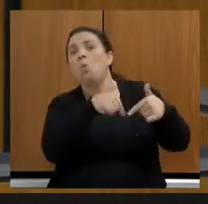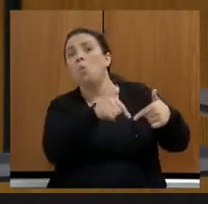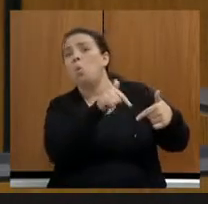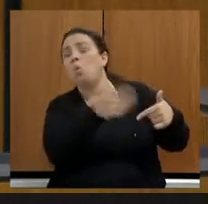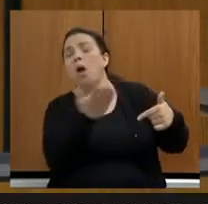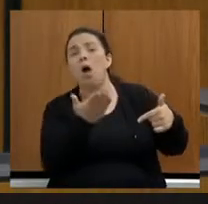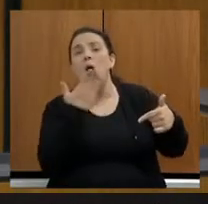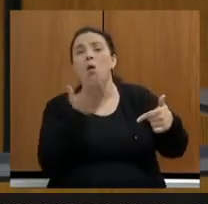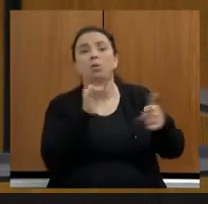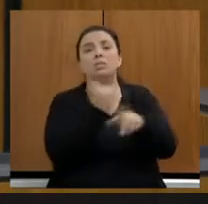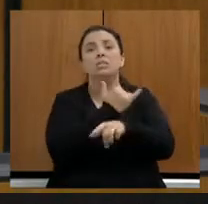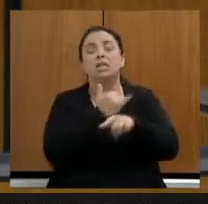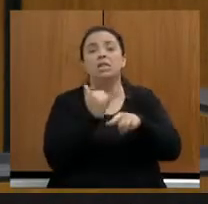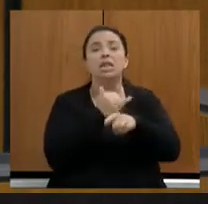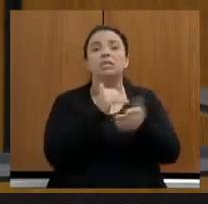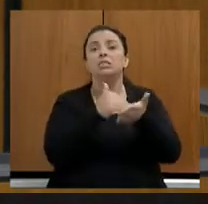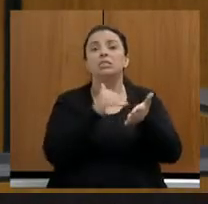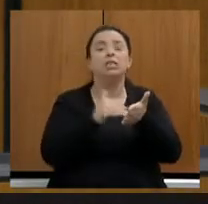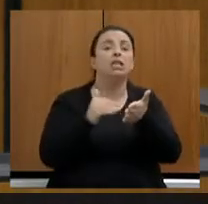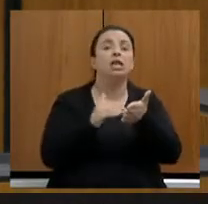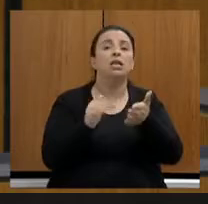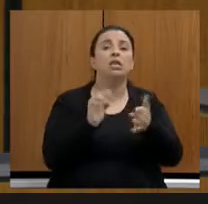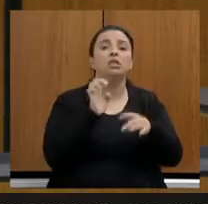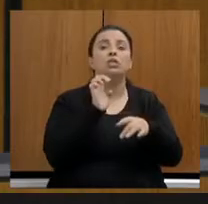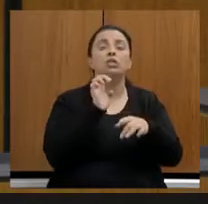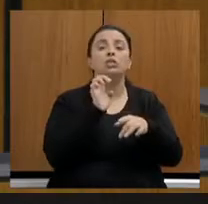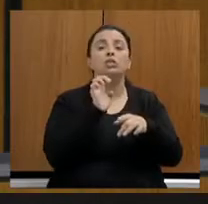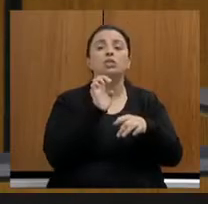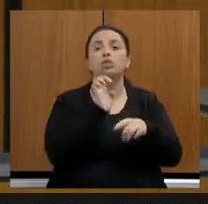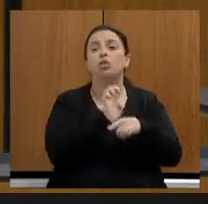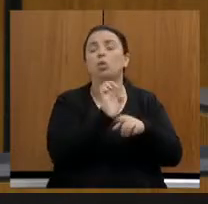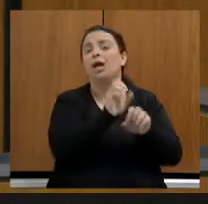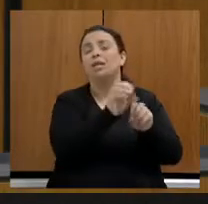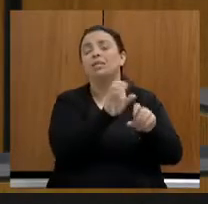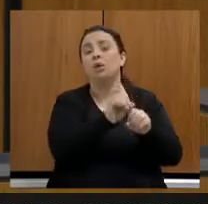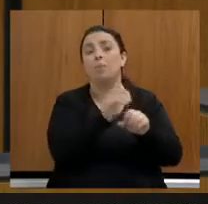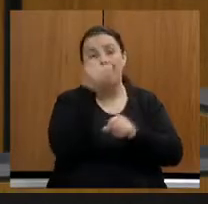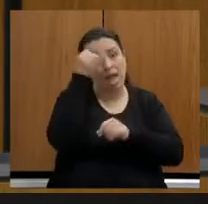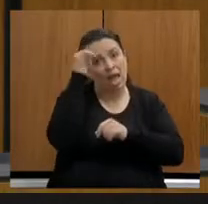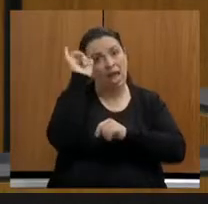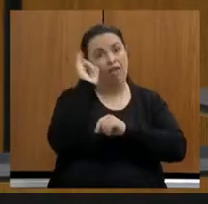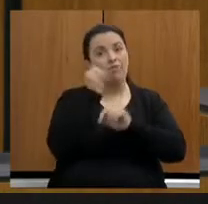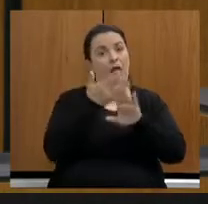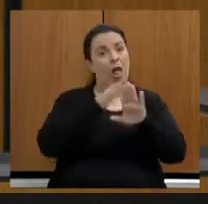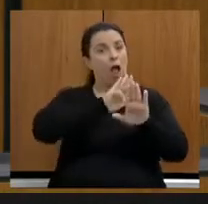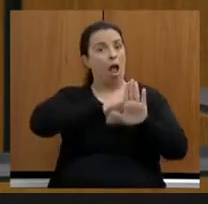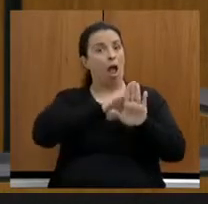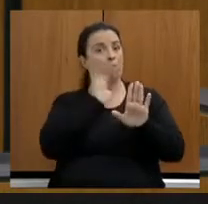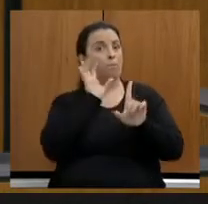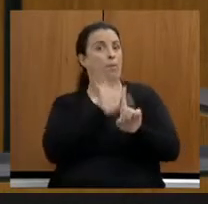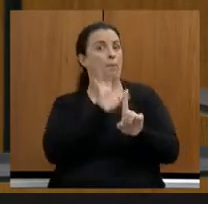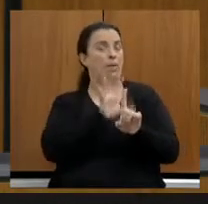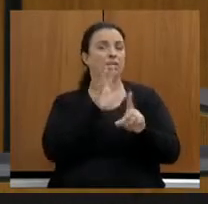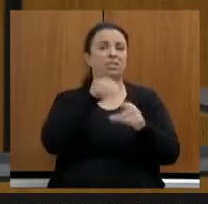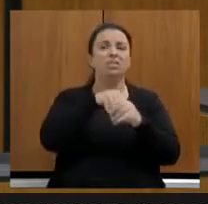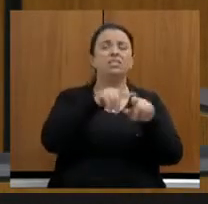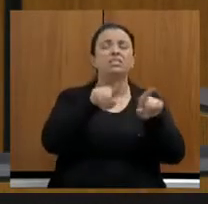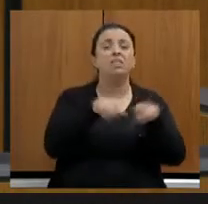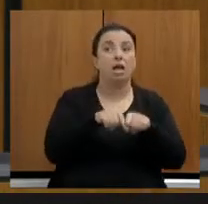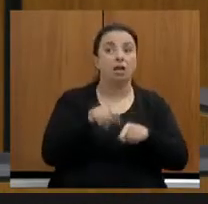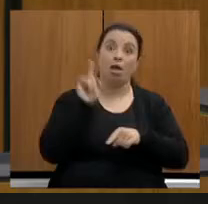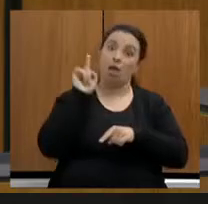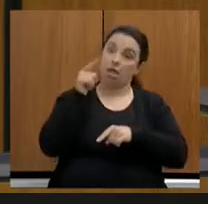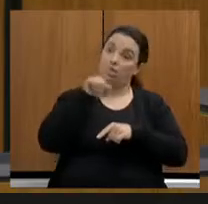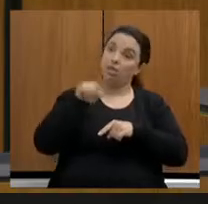Secretaria de Educação faz para evitar doutrinação em sala de aula que foi um compromisso do governador Romeu Zema